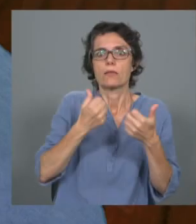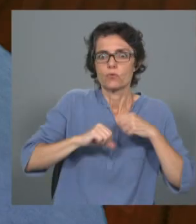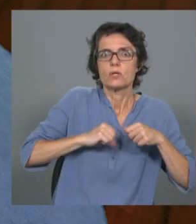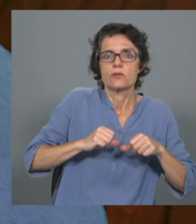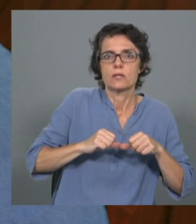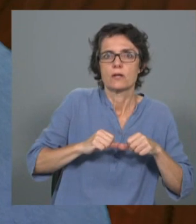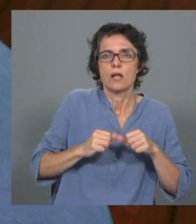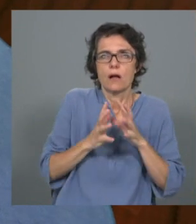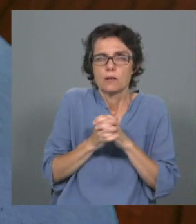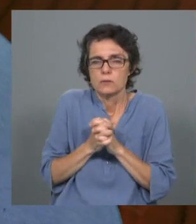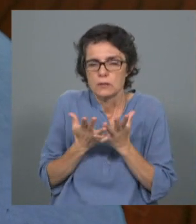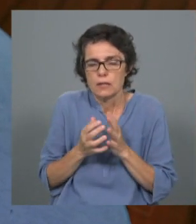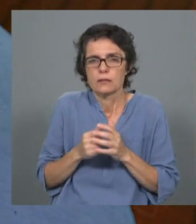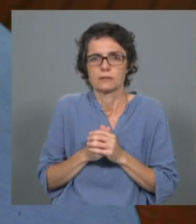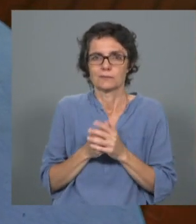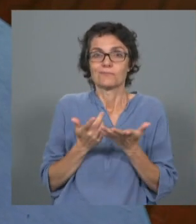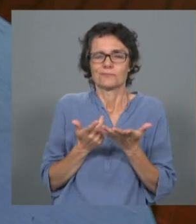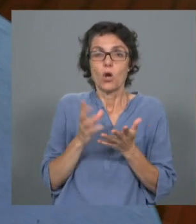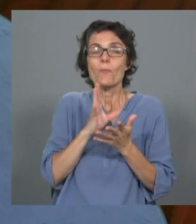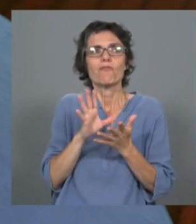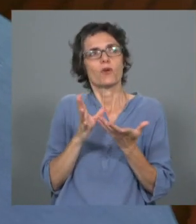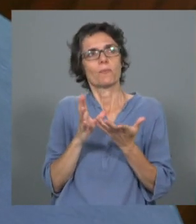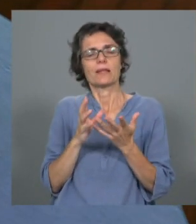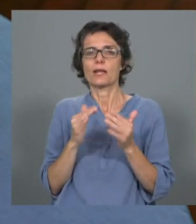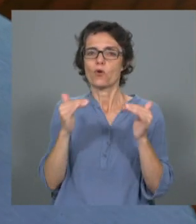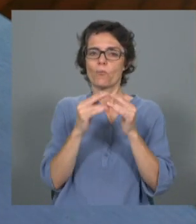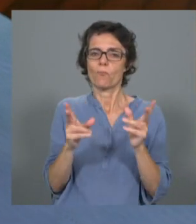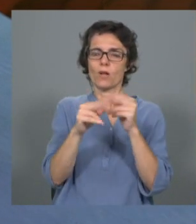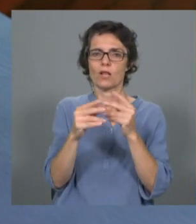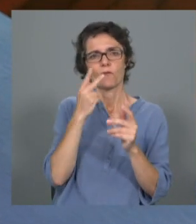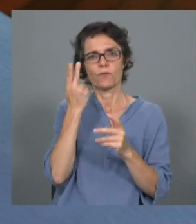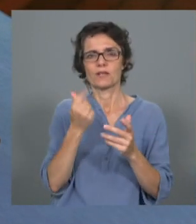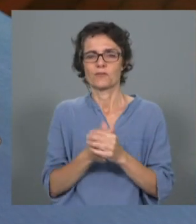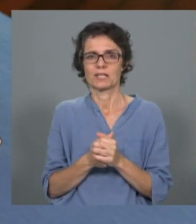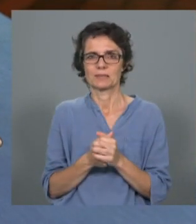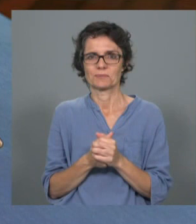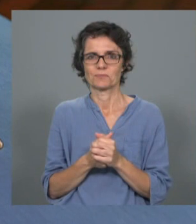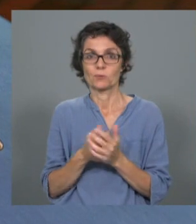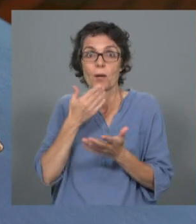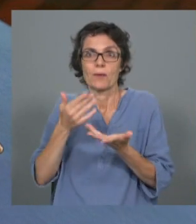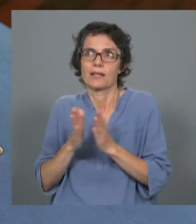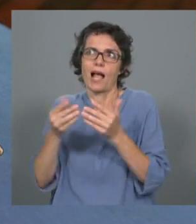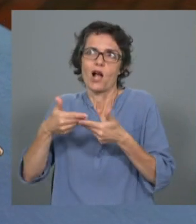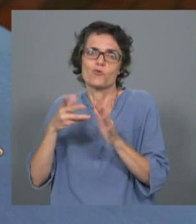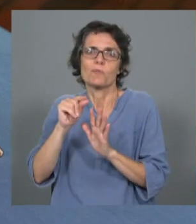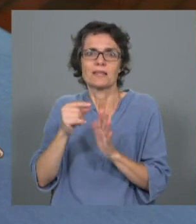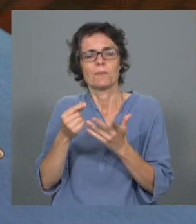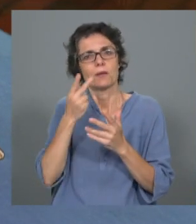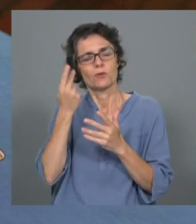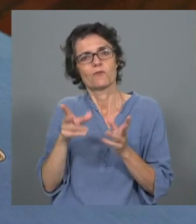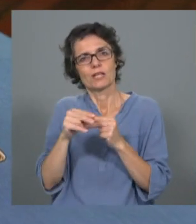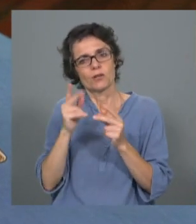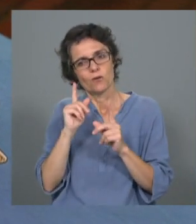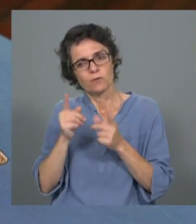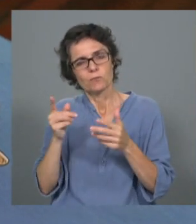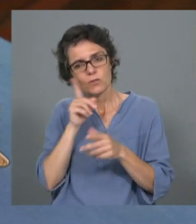intervenção cirúrgica, vai-se confessar, que é para depois da operação ficar... Não é só para correr tudo bem, é para recomeçar uma vida nova.